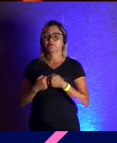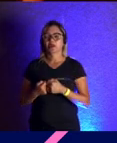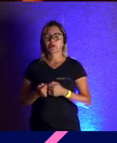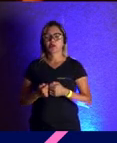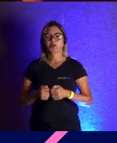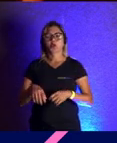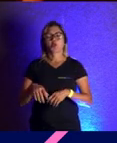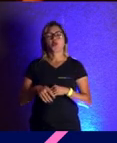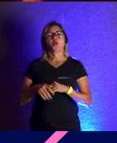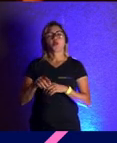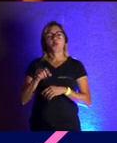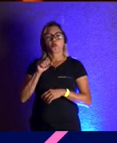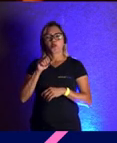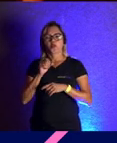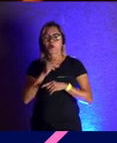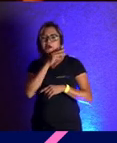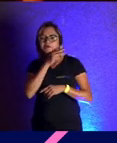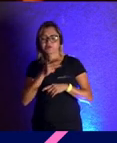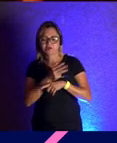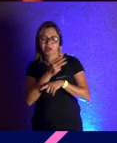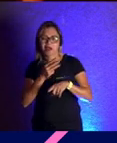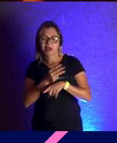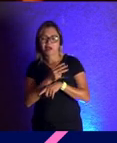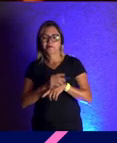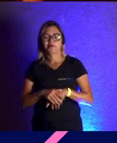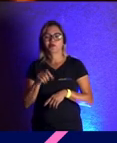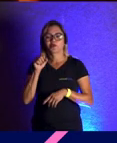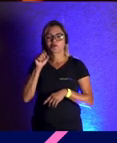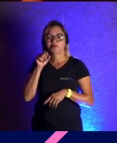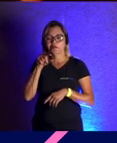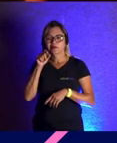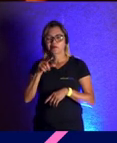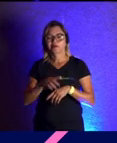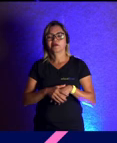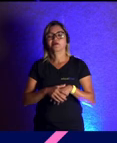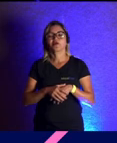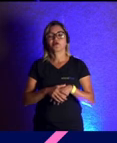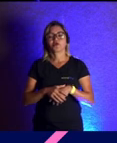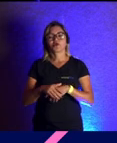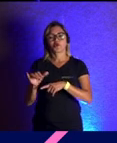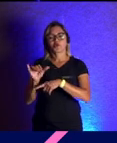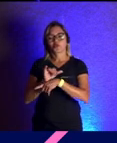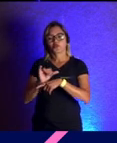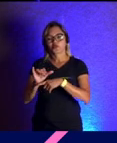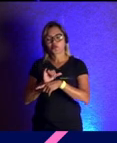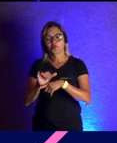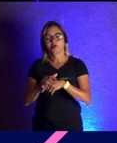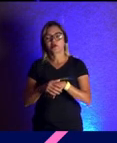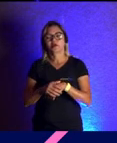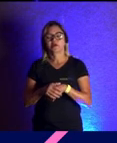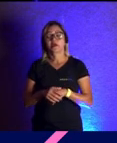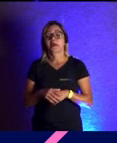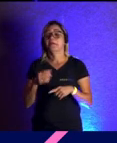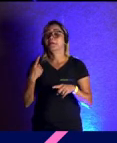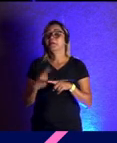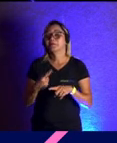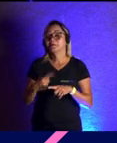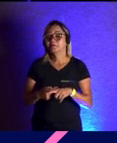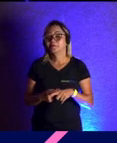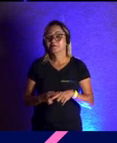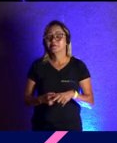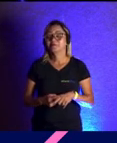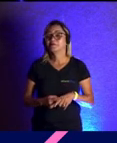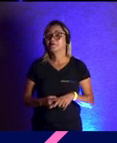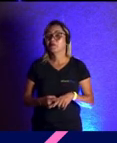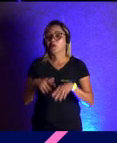han plataforma de violencia y a cómo influyen en estas plataformas públicas. Porque no van a ser los padres que quieran